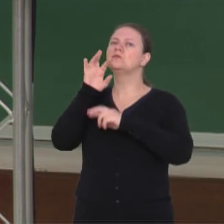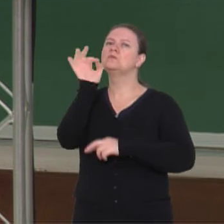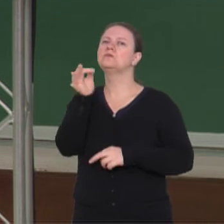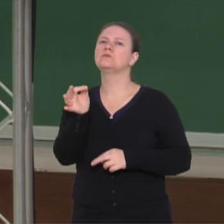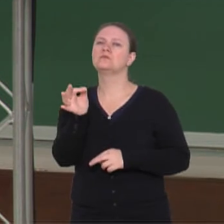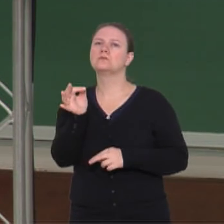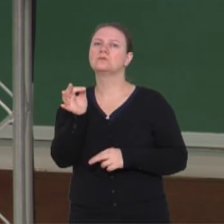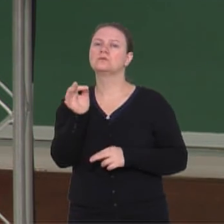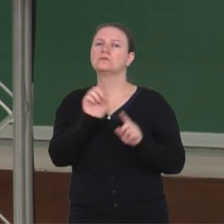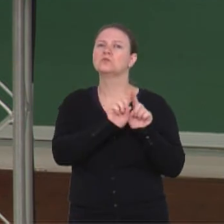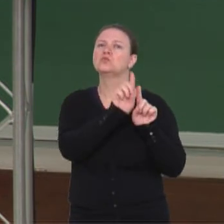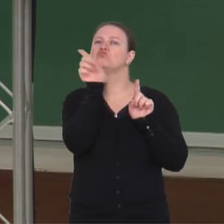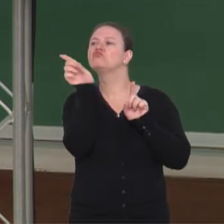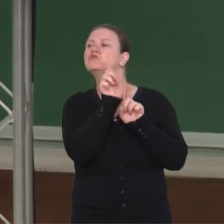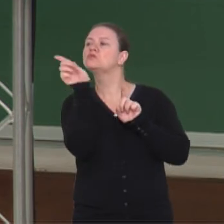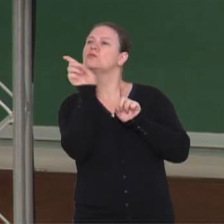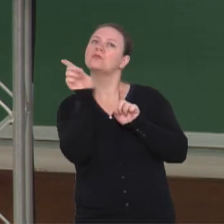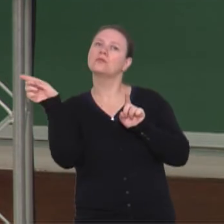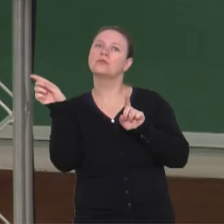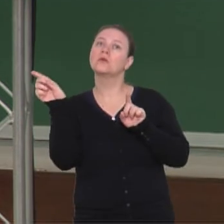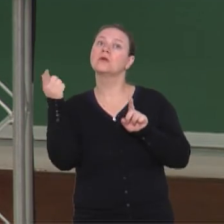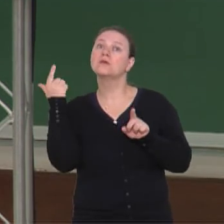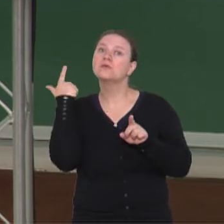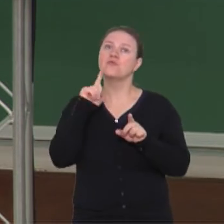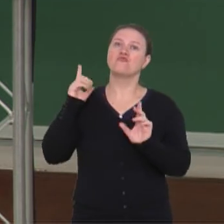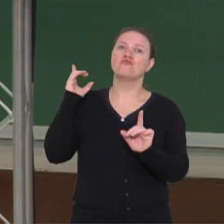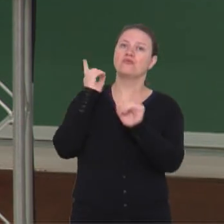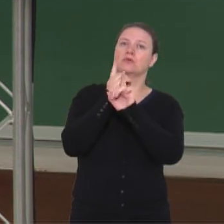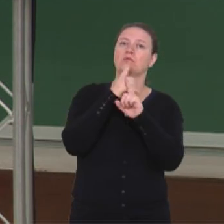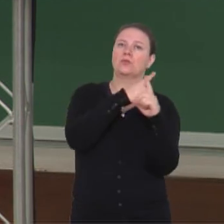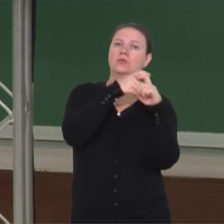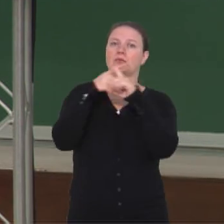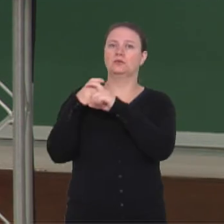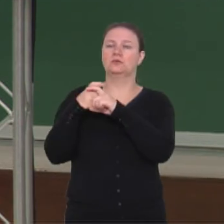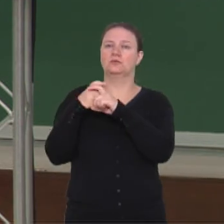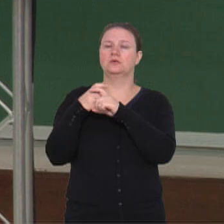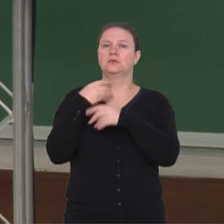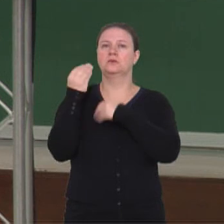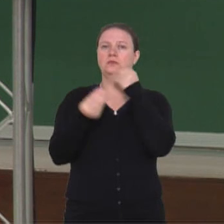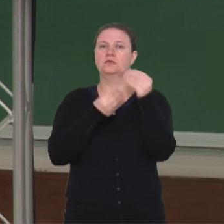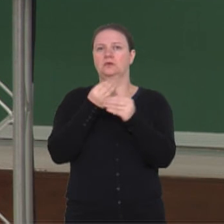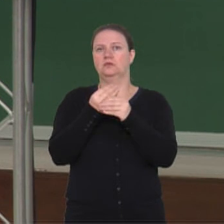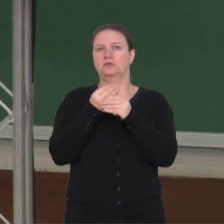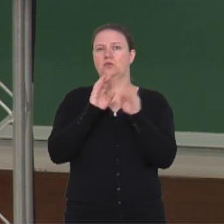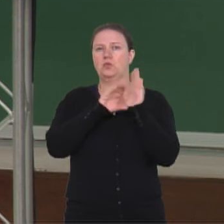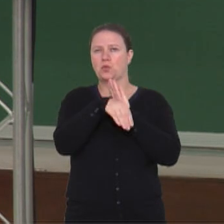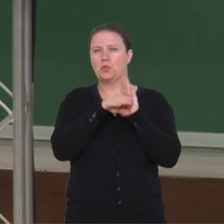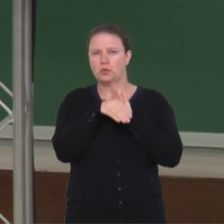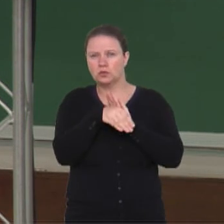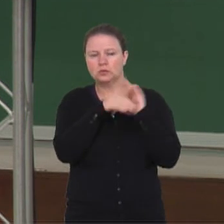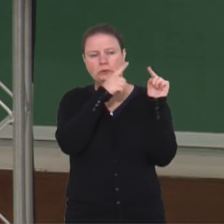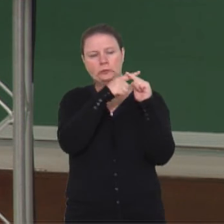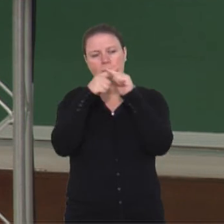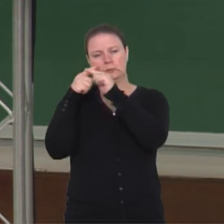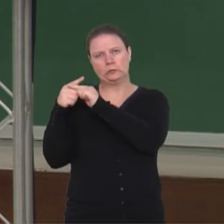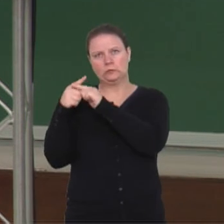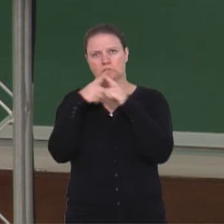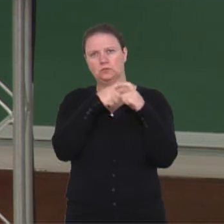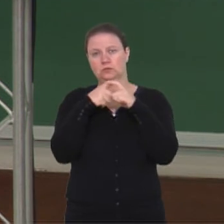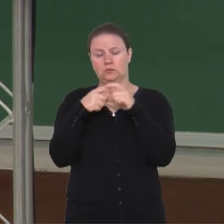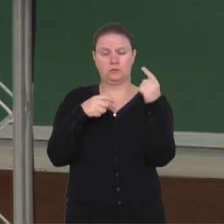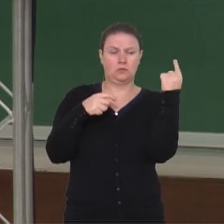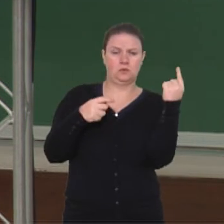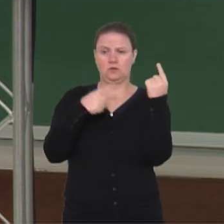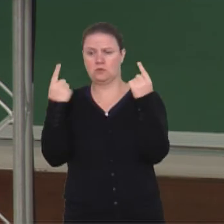inverso. Partir da fatoração e ver se chega no polinômio. Olha como chega. Usando lá os conceitos que você tem de multiplicação de polinômio, primeiro pelo